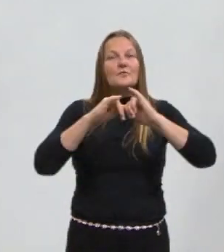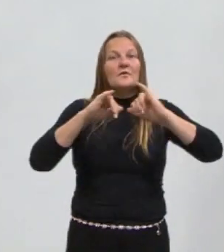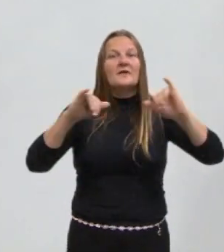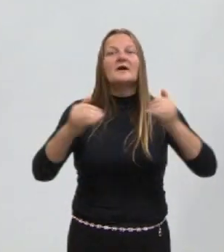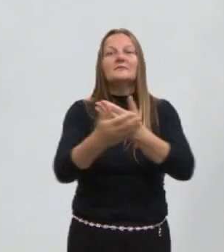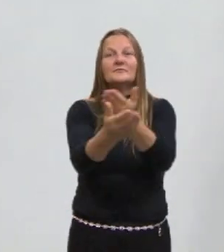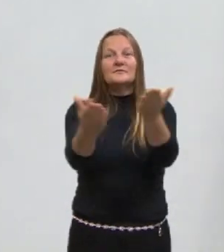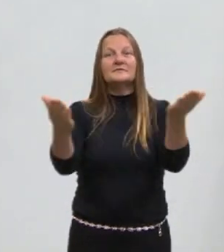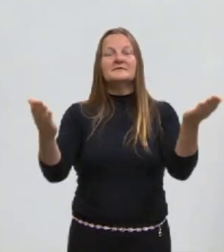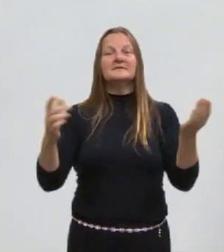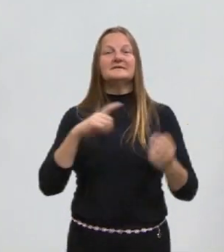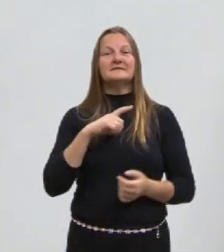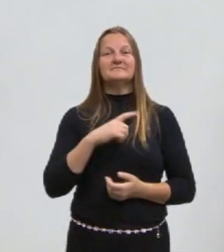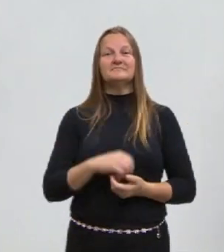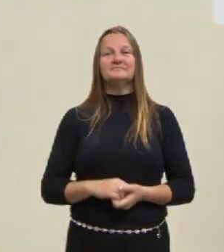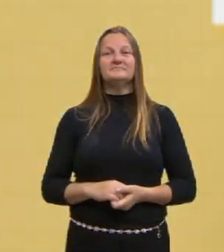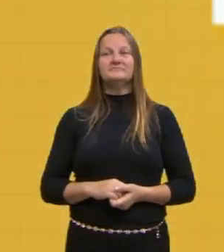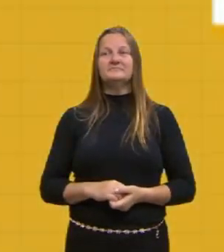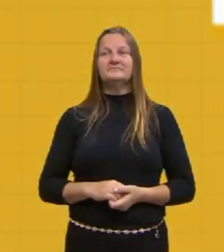para vocês.